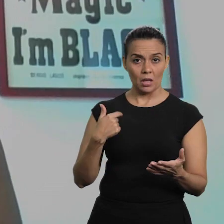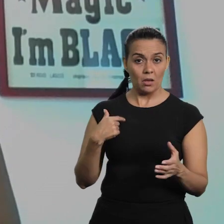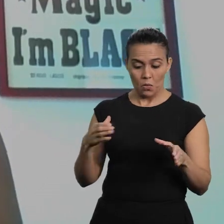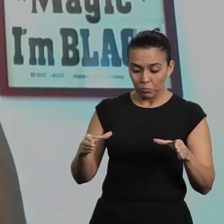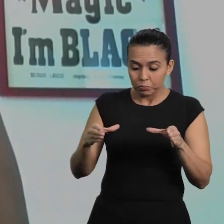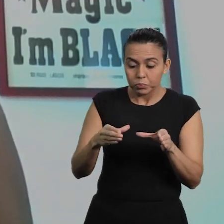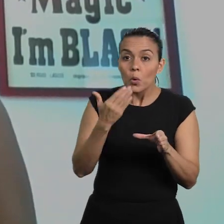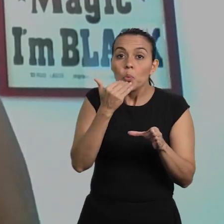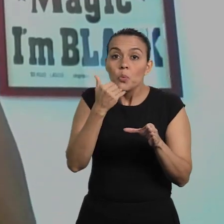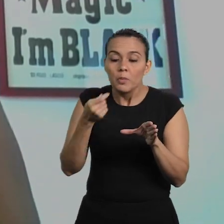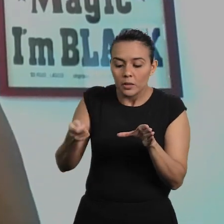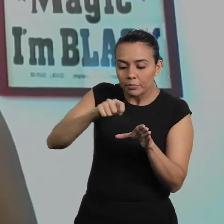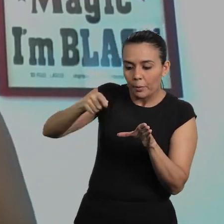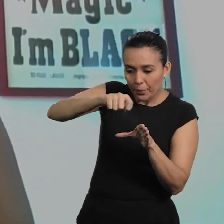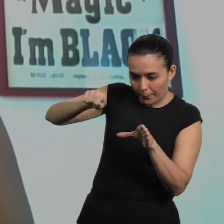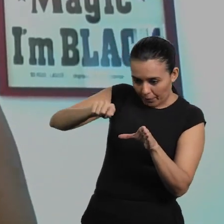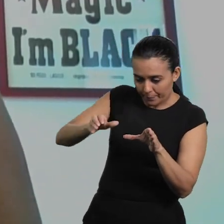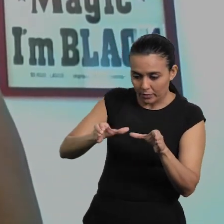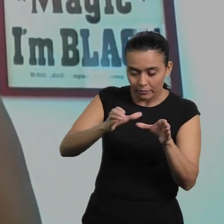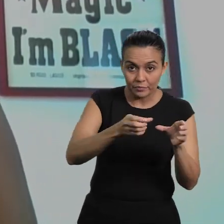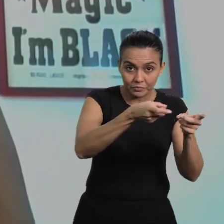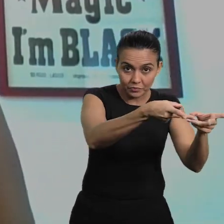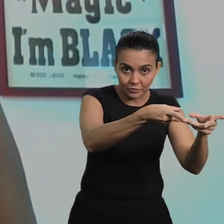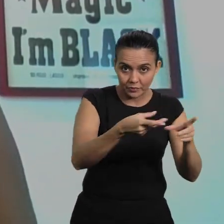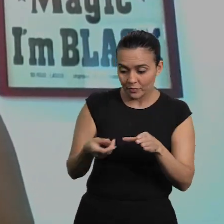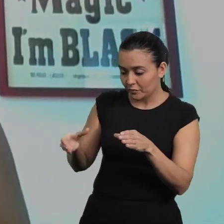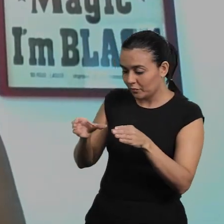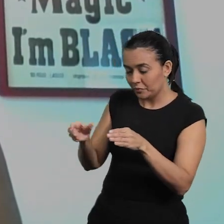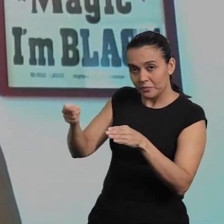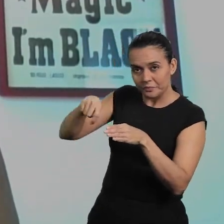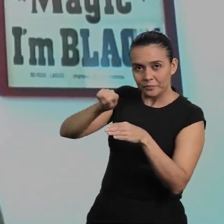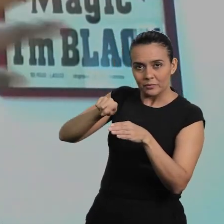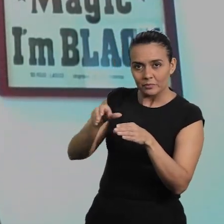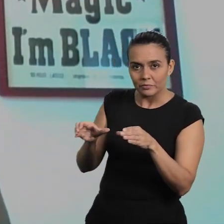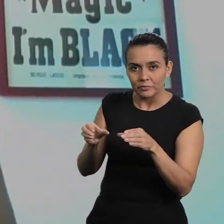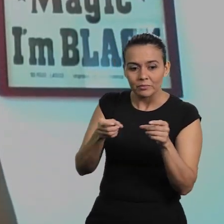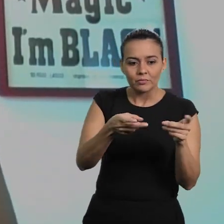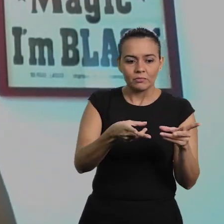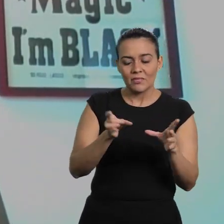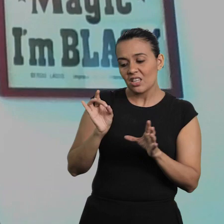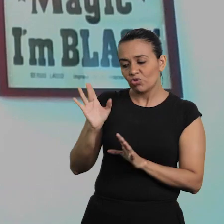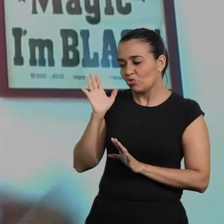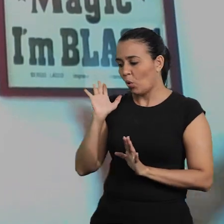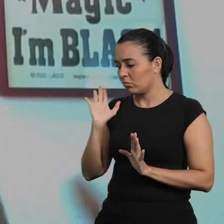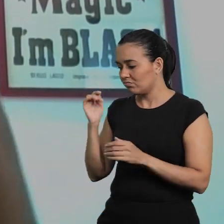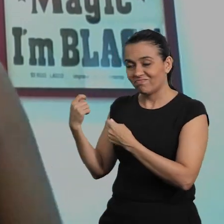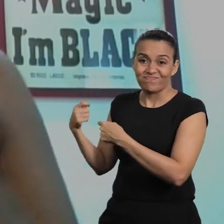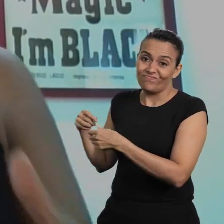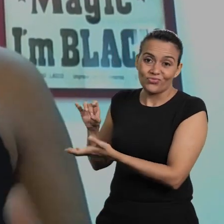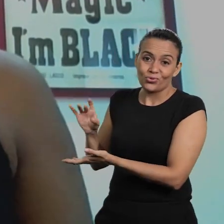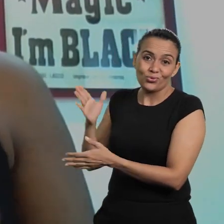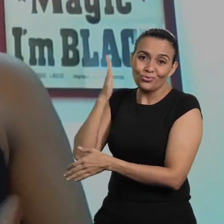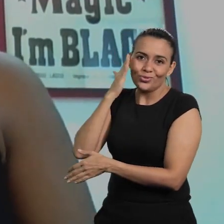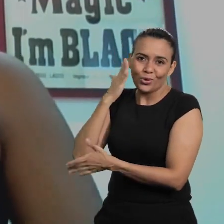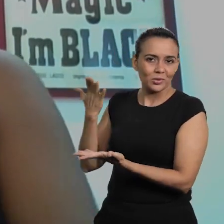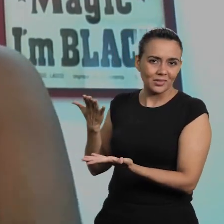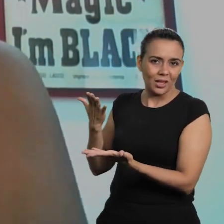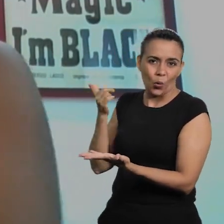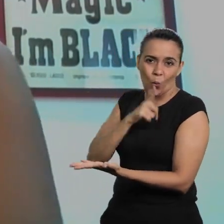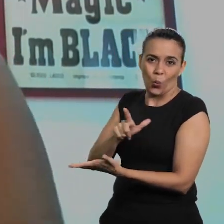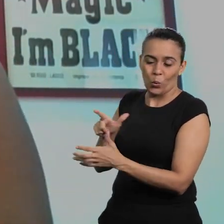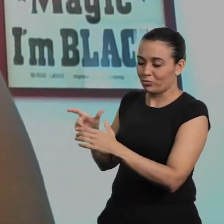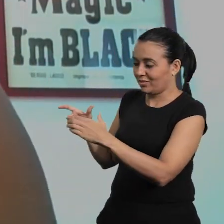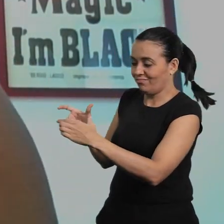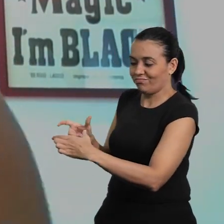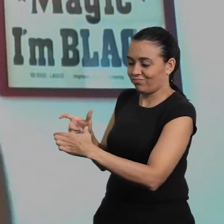fazendo marmita para vender, porque, enfim, o que eu tinha em casa era, né, a comida que eu pude preparar, e comecei a